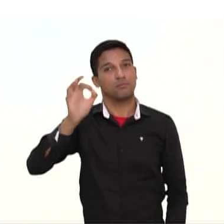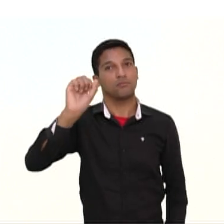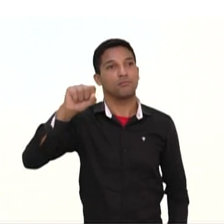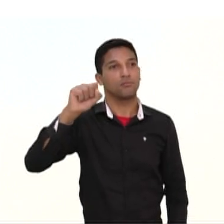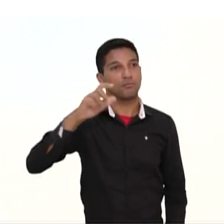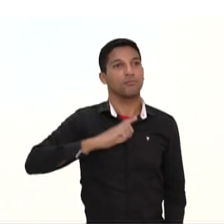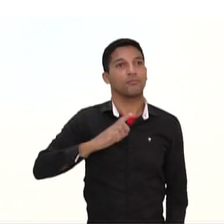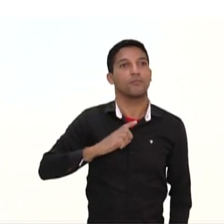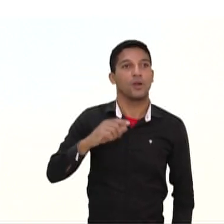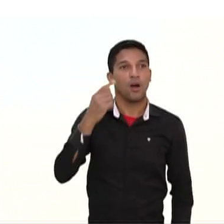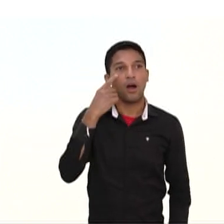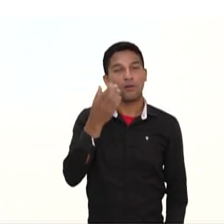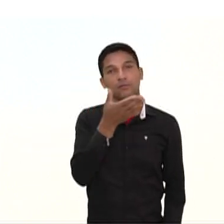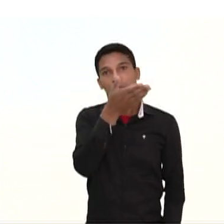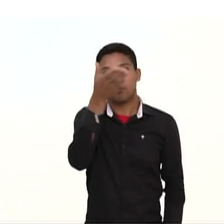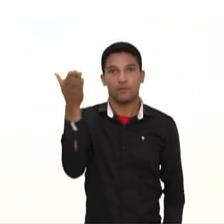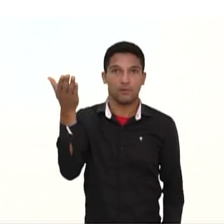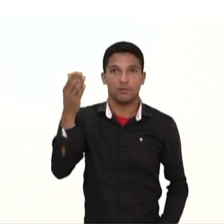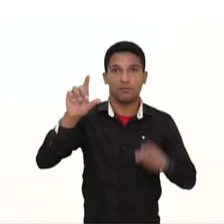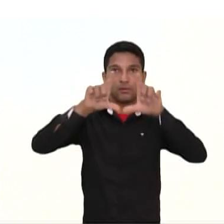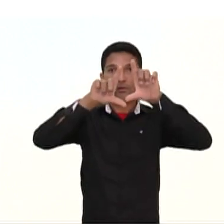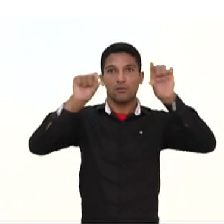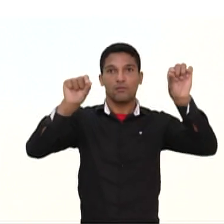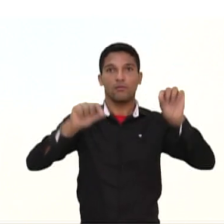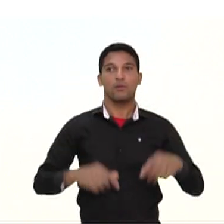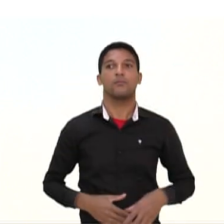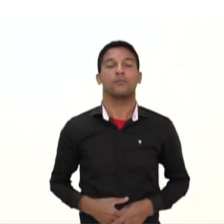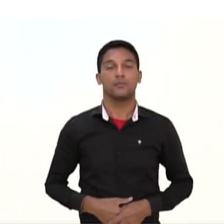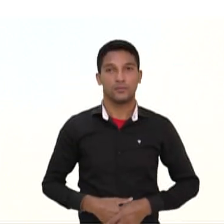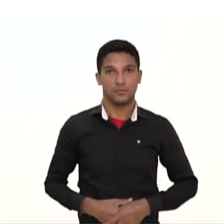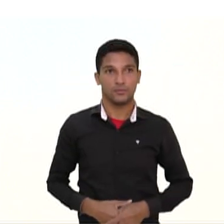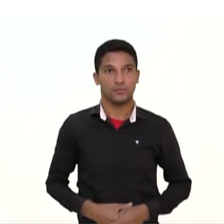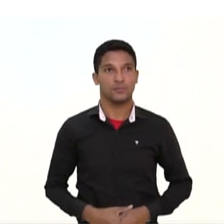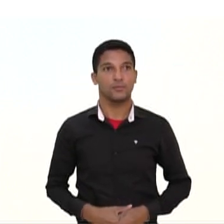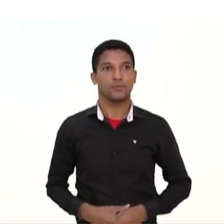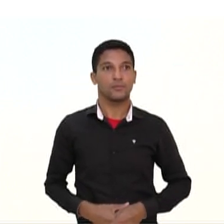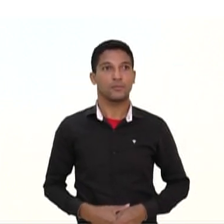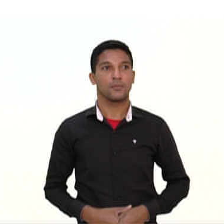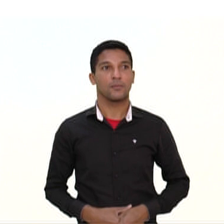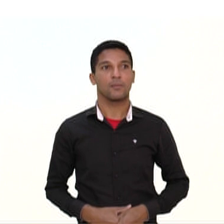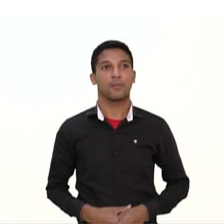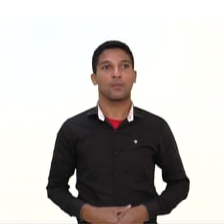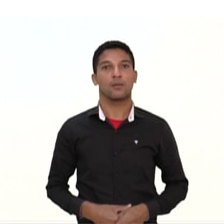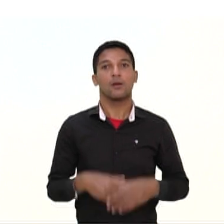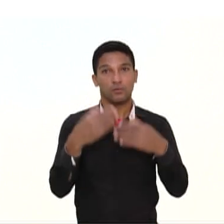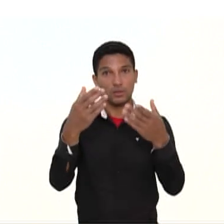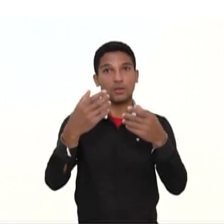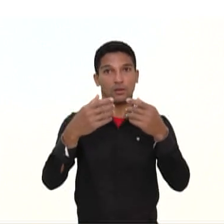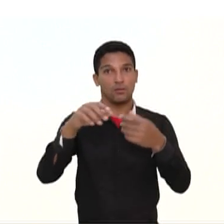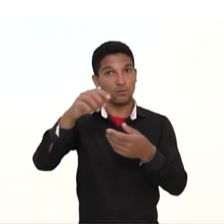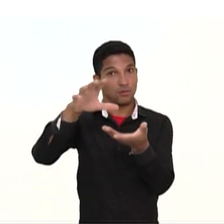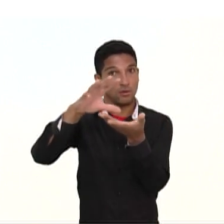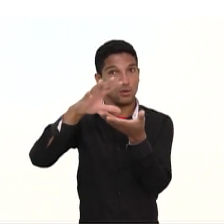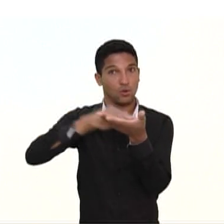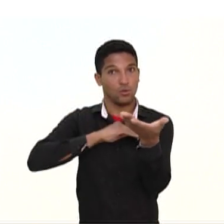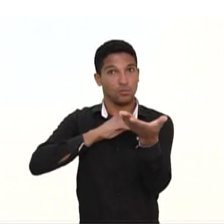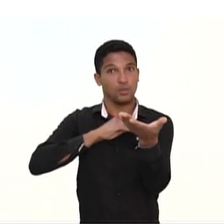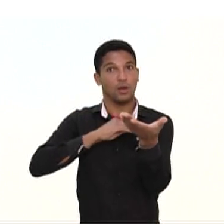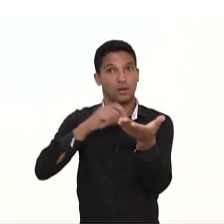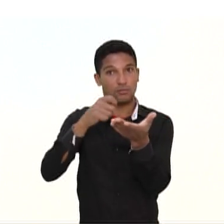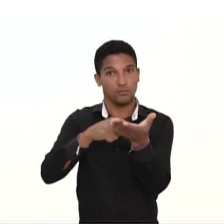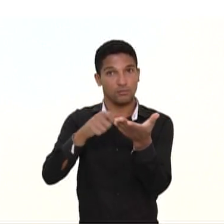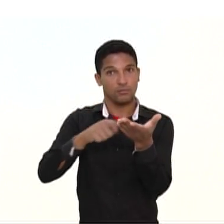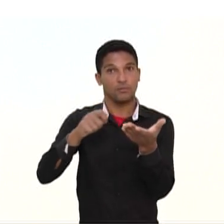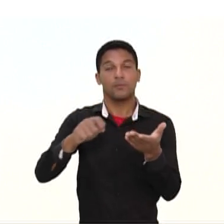menos b sobre 2a, e a coordenada y do vértice é menos delta sobre 4a. Né? Eu peço até que vocês anotem essas fórmulas, se ainda